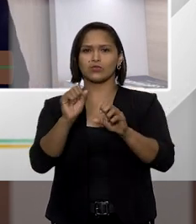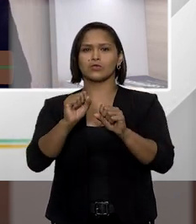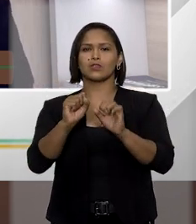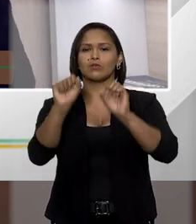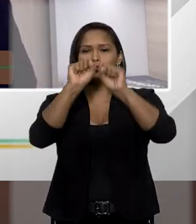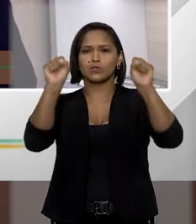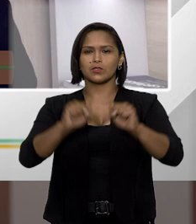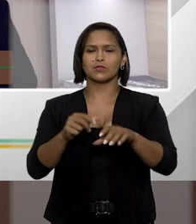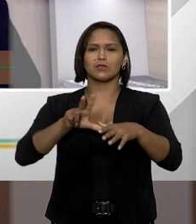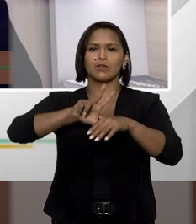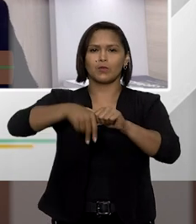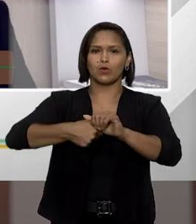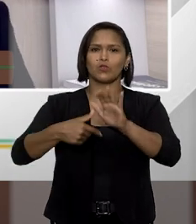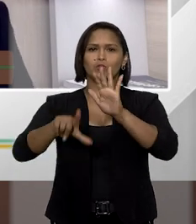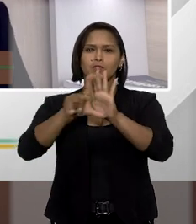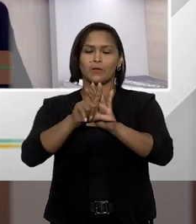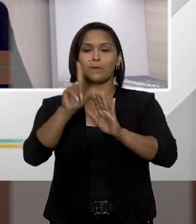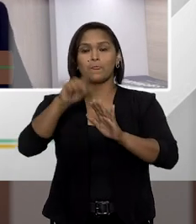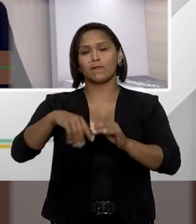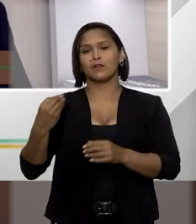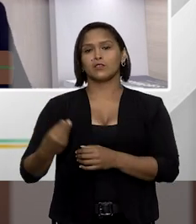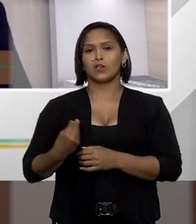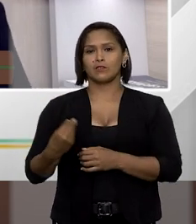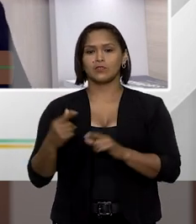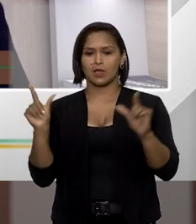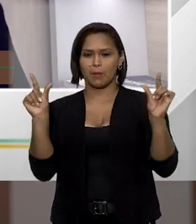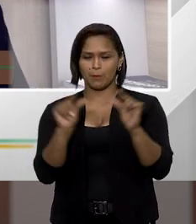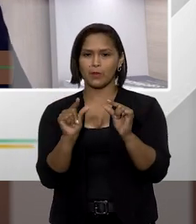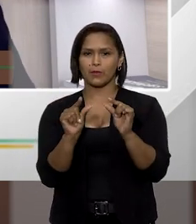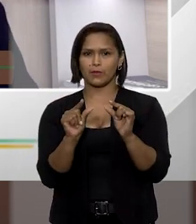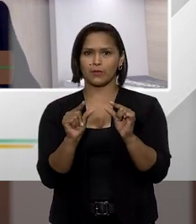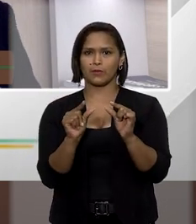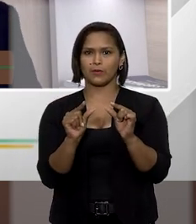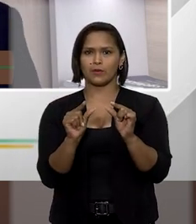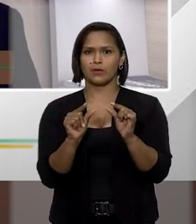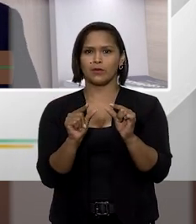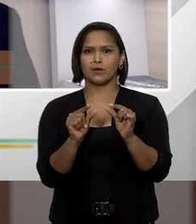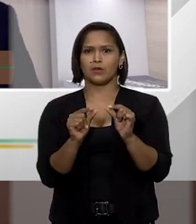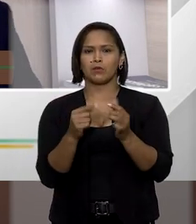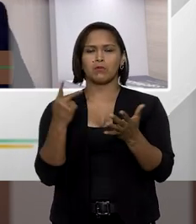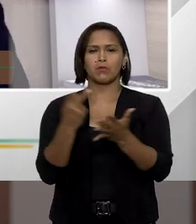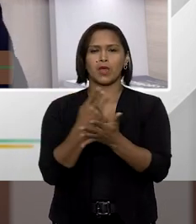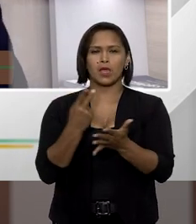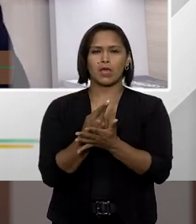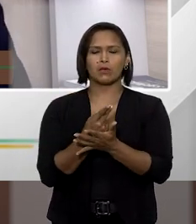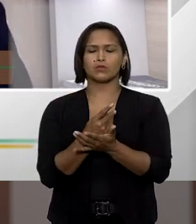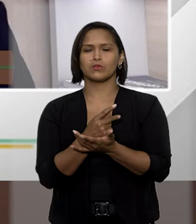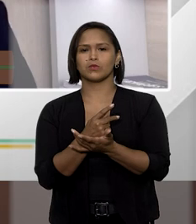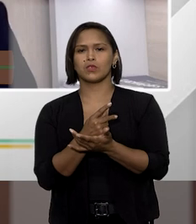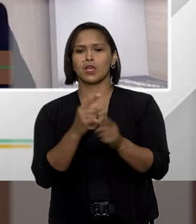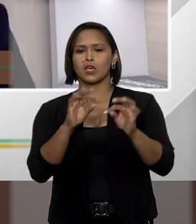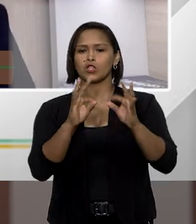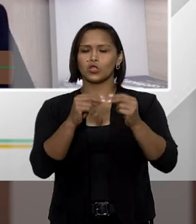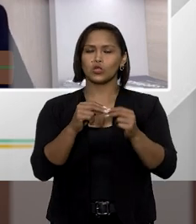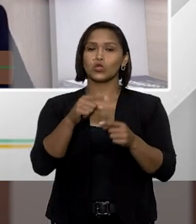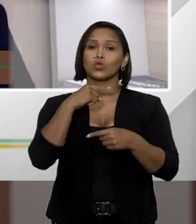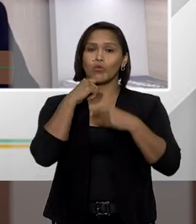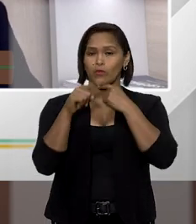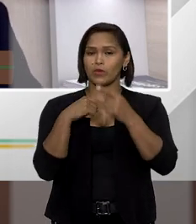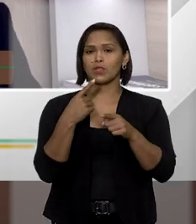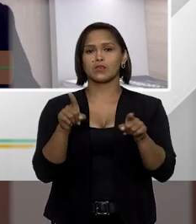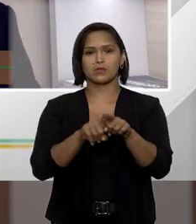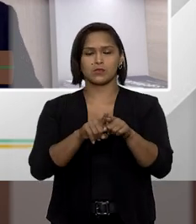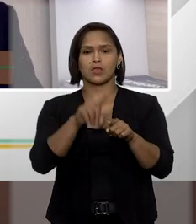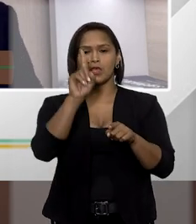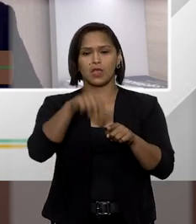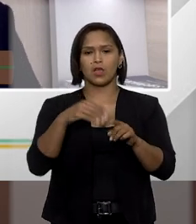sistema anticorrupção. Se nós vivemos há pouco tempo com equívocos, com falhas, sem sombra de dúvidas,